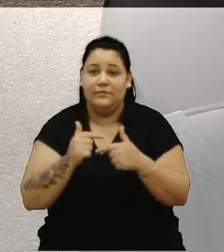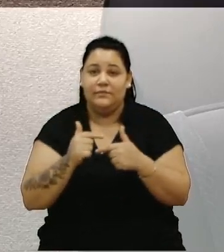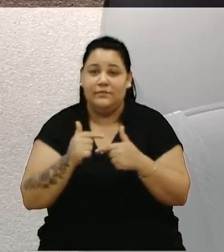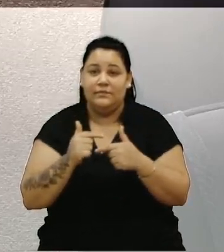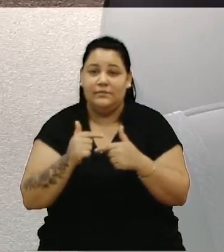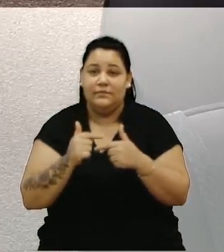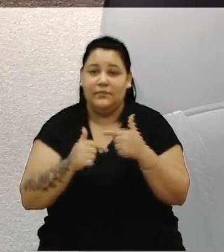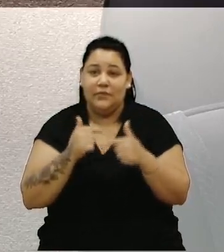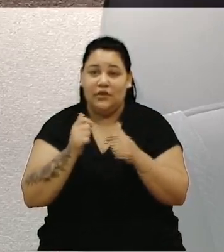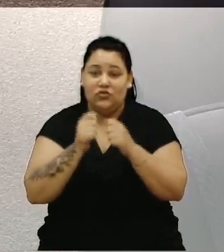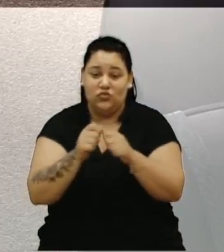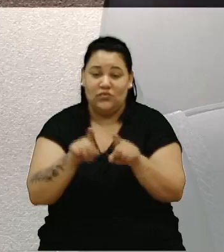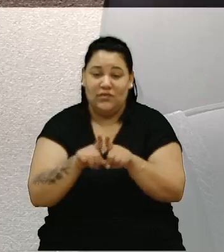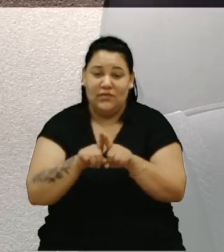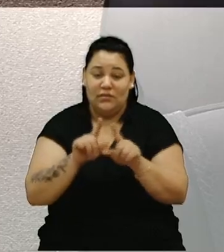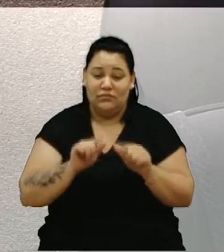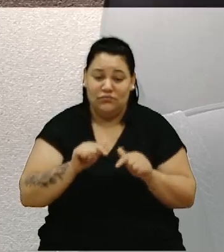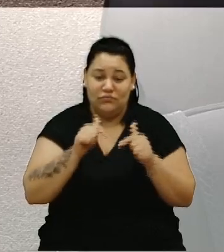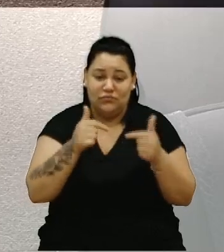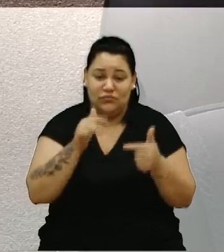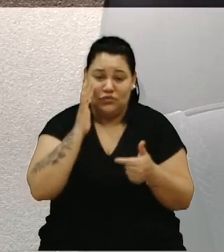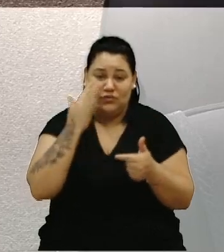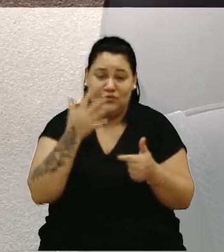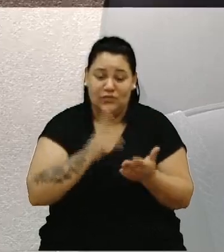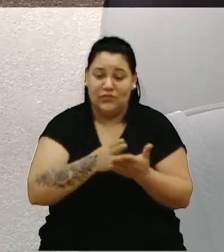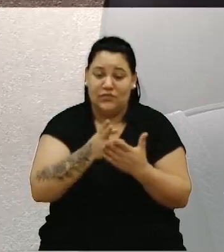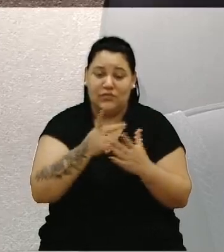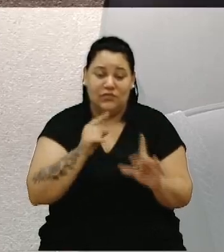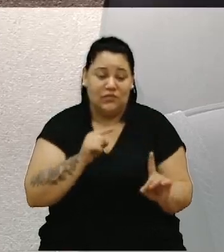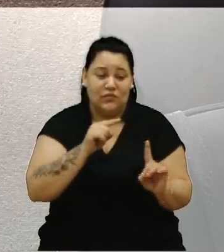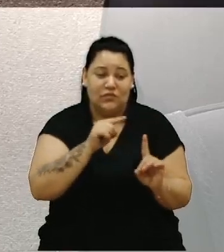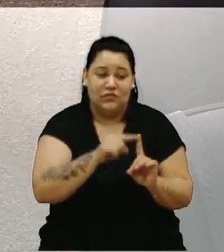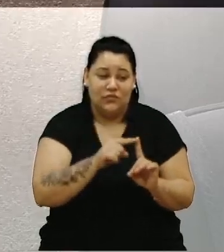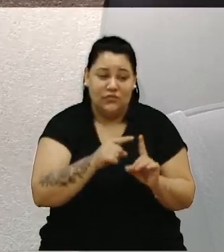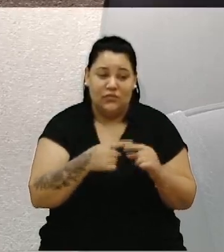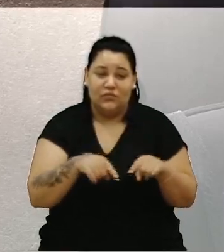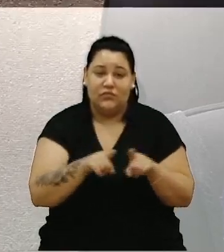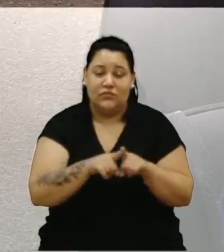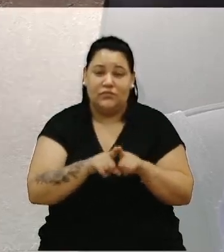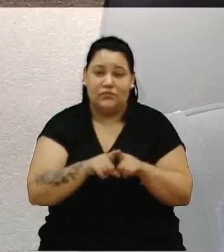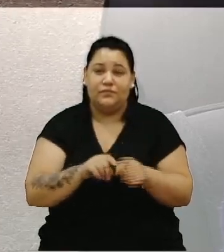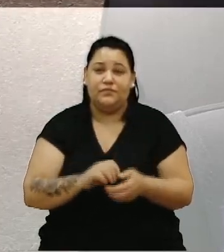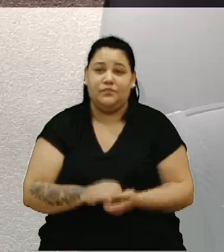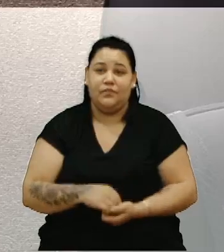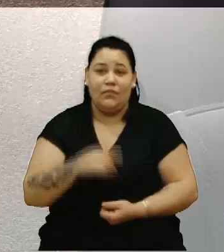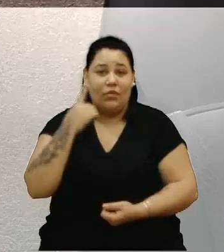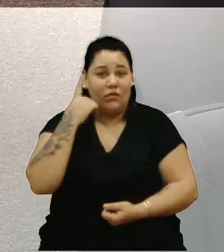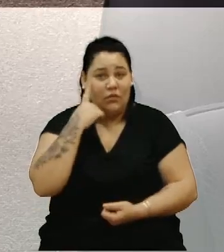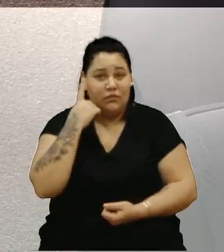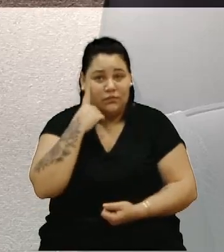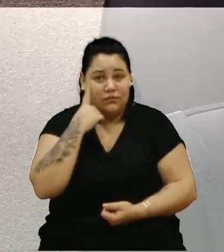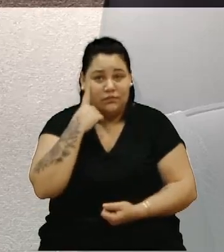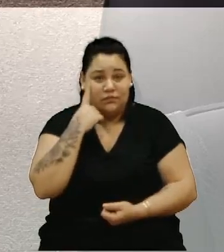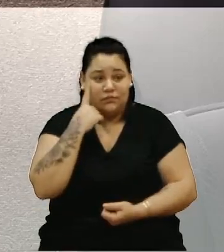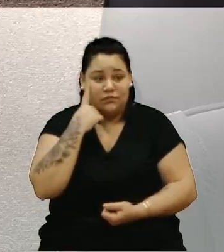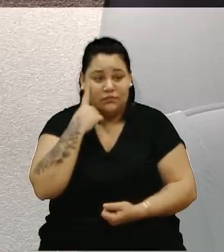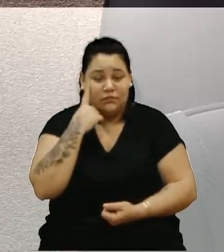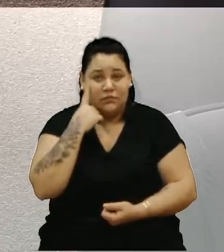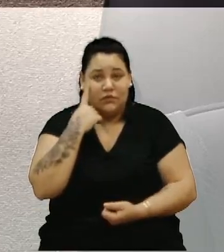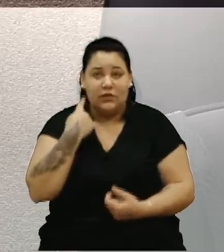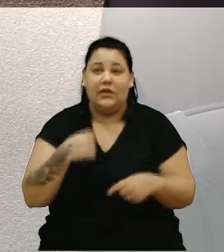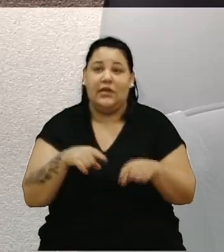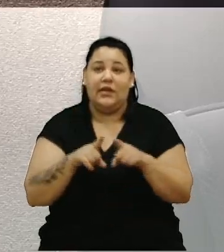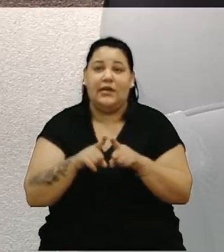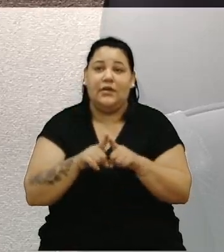soluções, porque acho que esse tem que ser sempre o objetivo, né? Que a gente possa estar pensando em conjunto, né? E dizer também que me